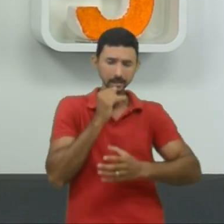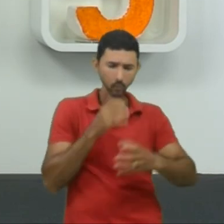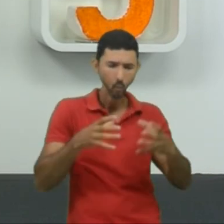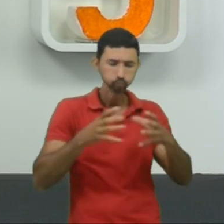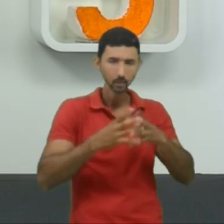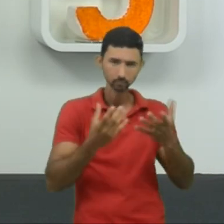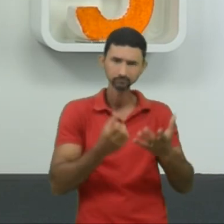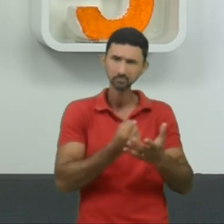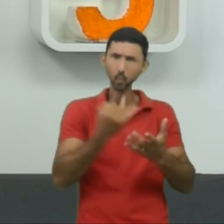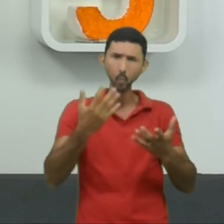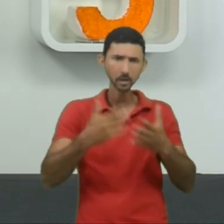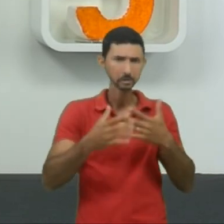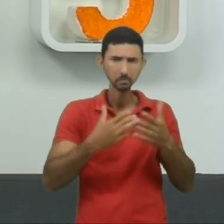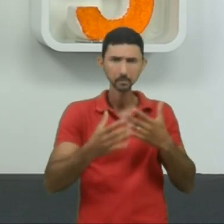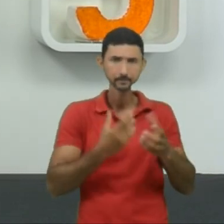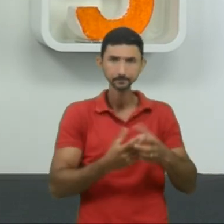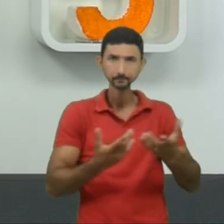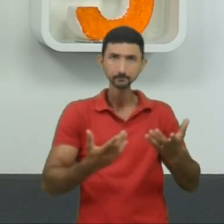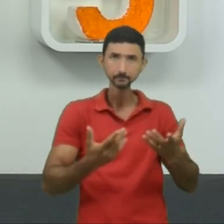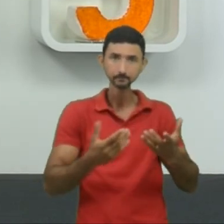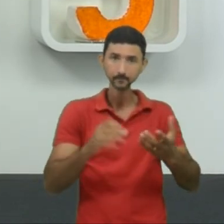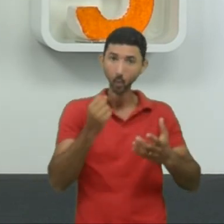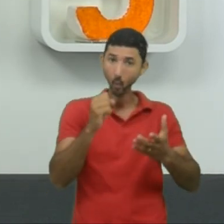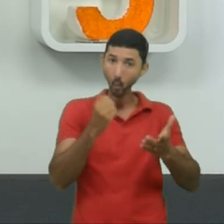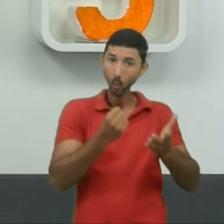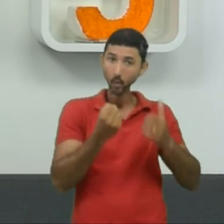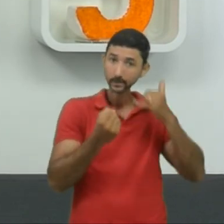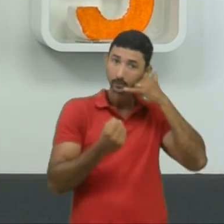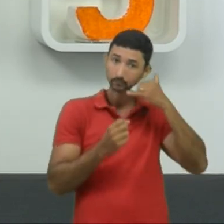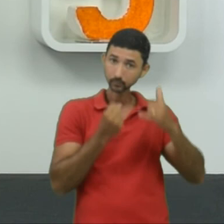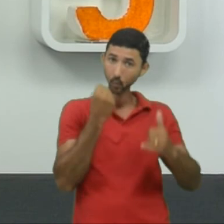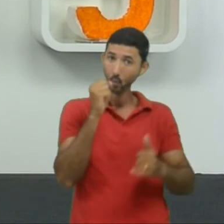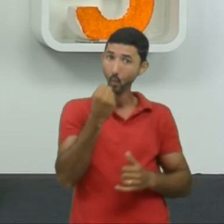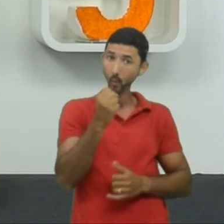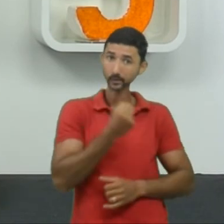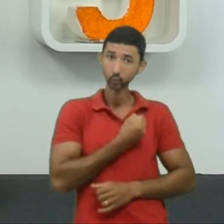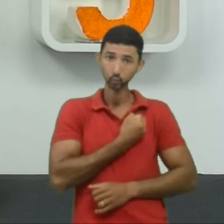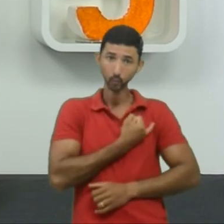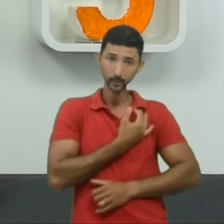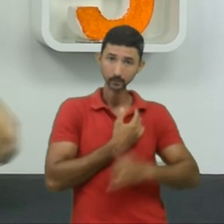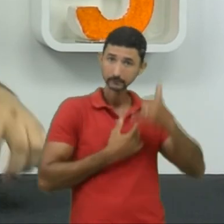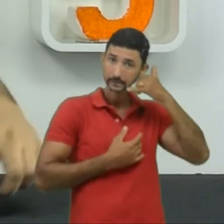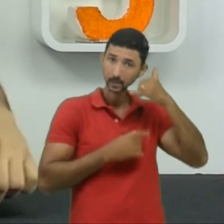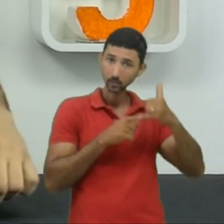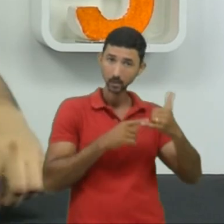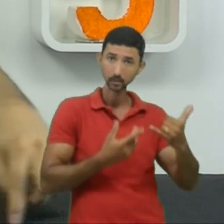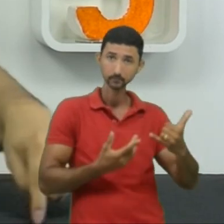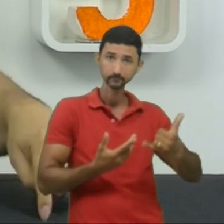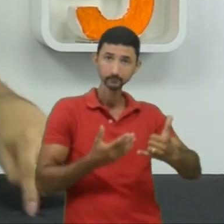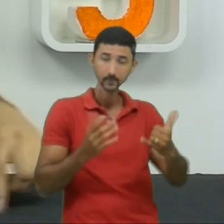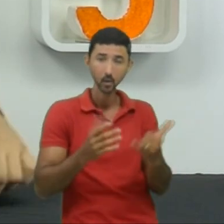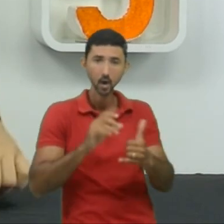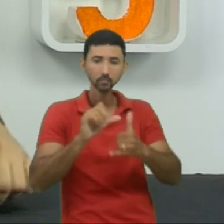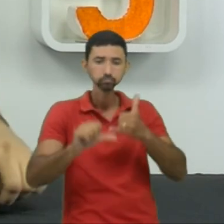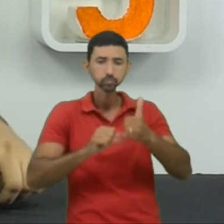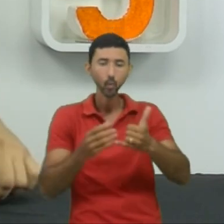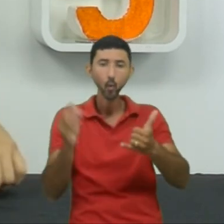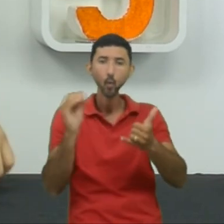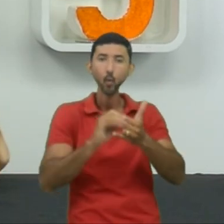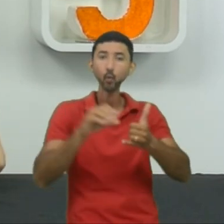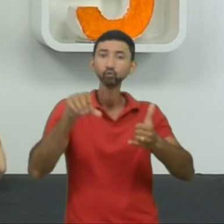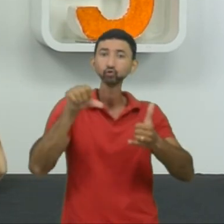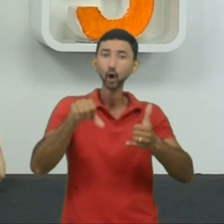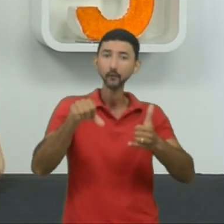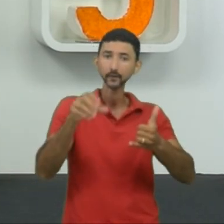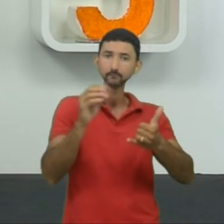quantidade com apenas 8 algarismos no número do telefone, quando você colocou um 9,